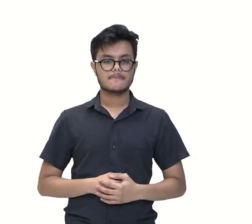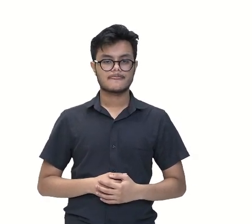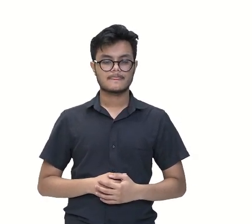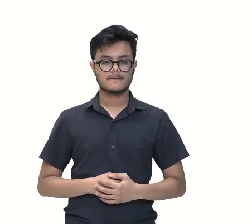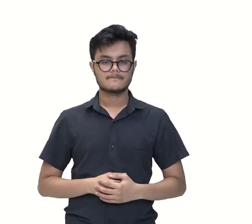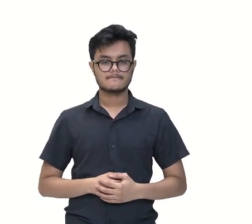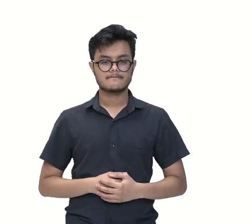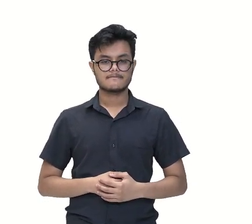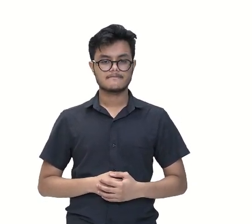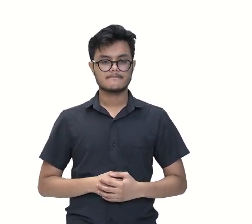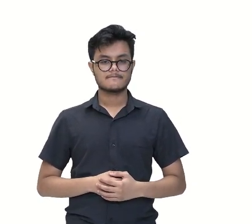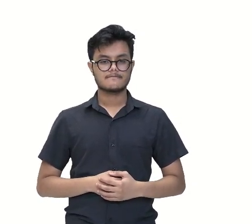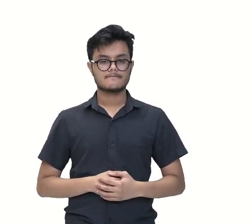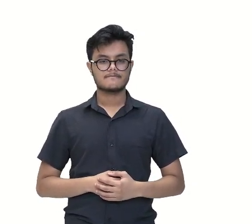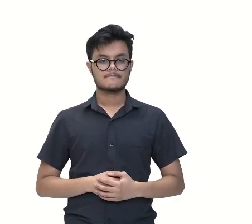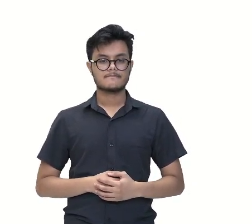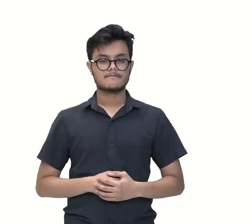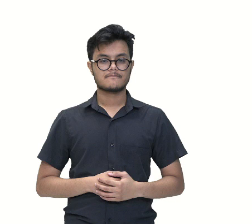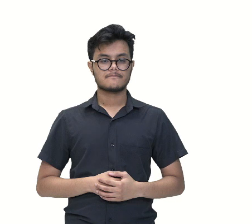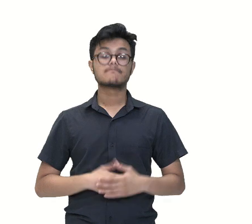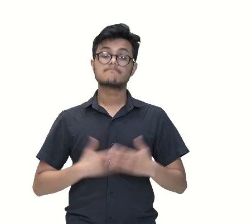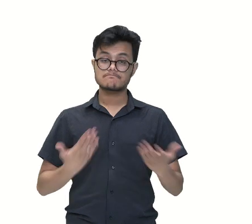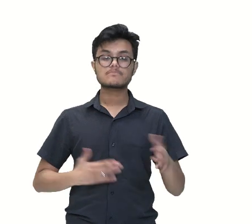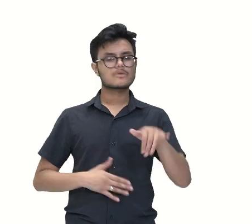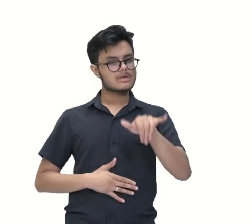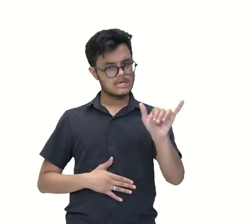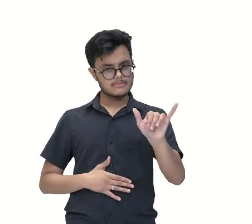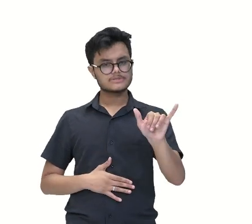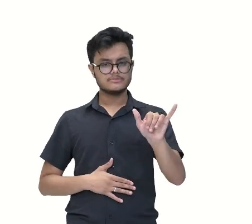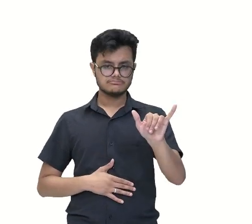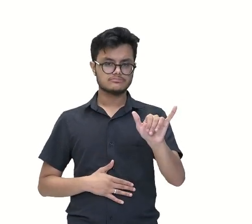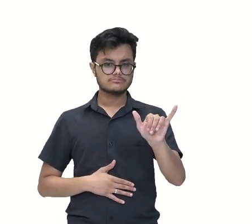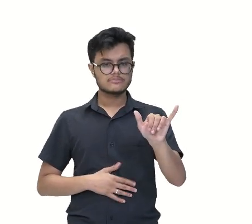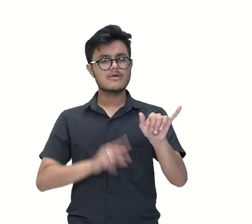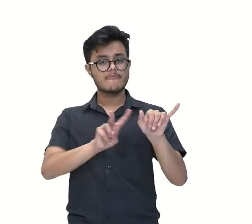yv, tá? Então, yv